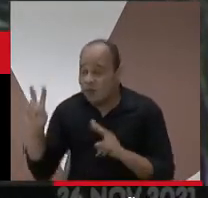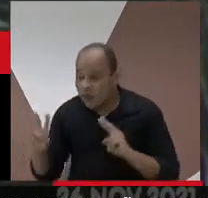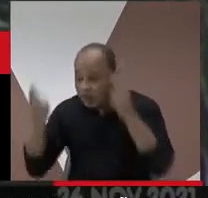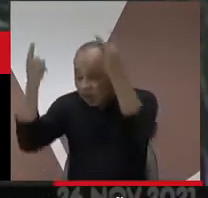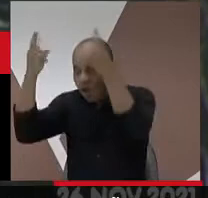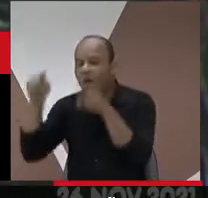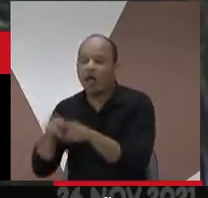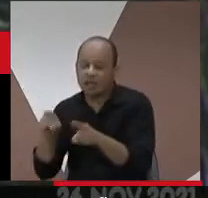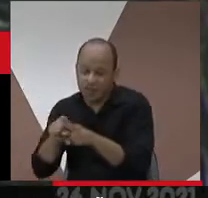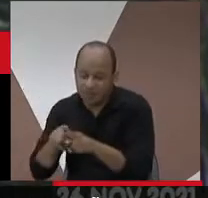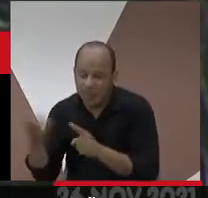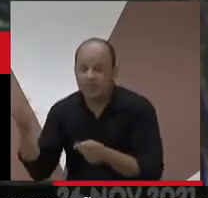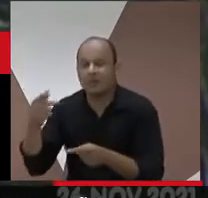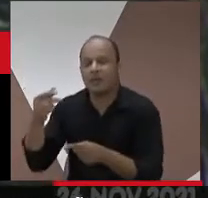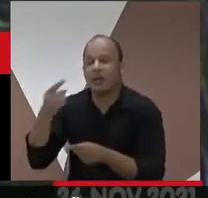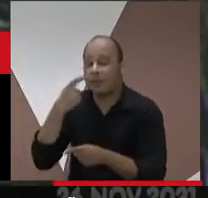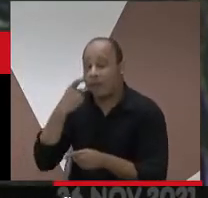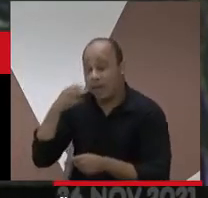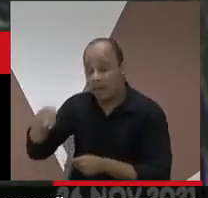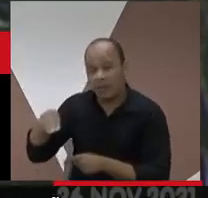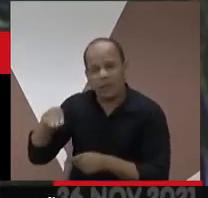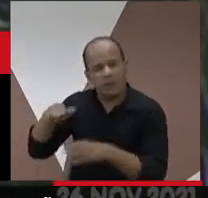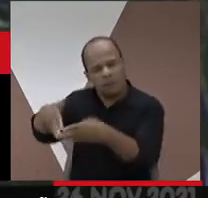porque Rodoanel, aqui não.